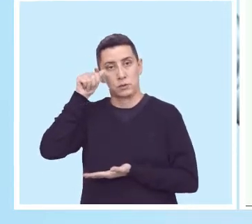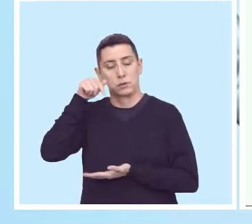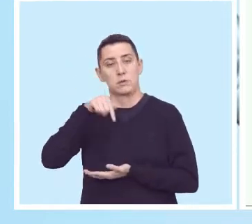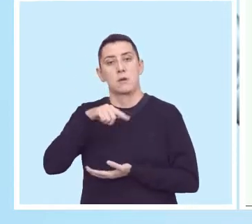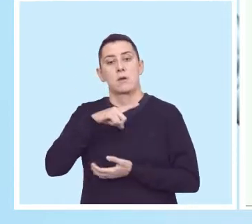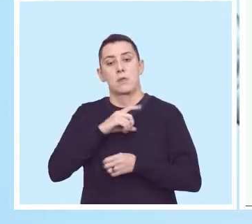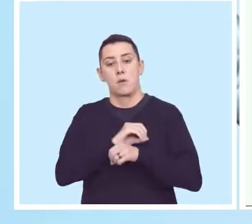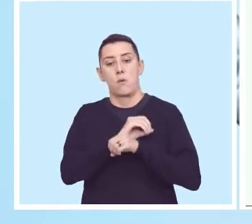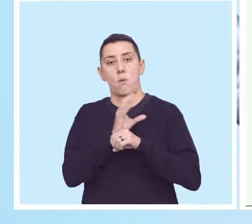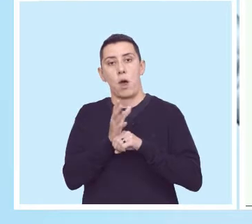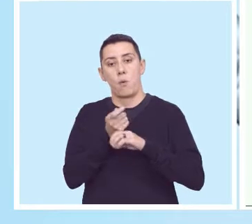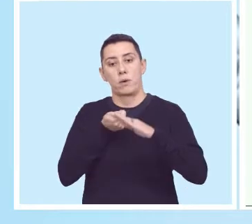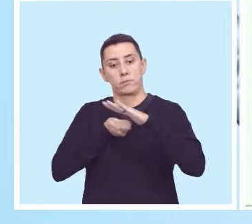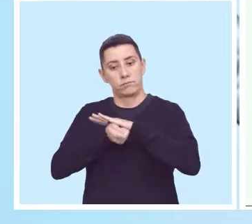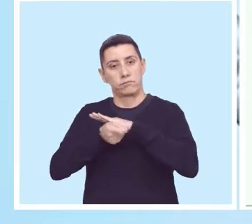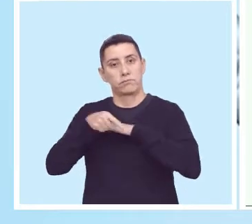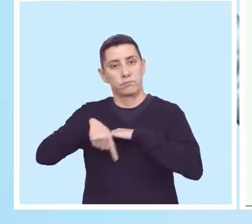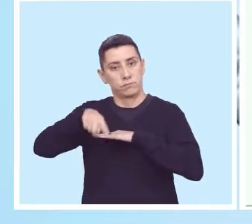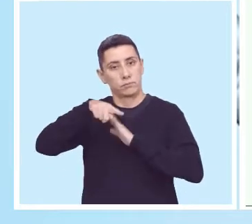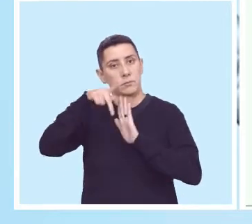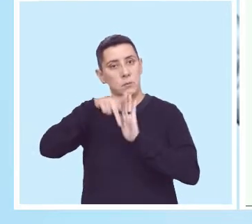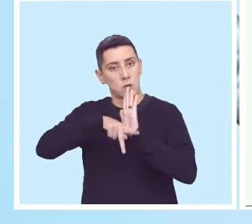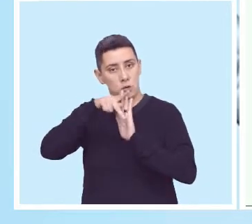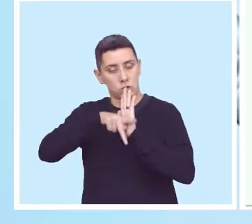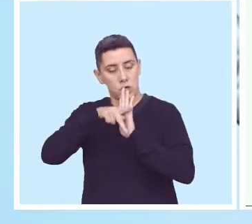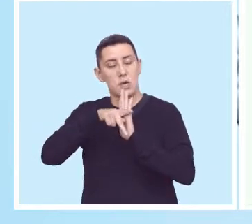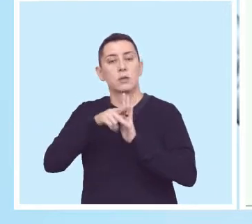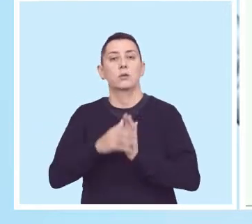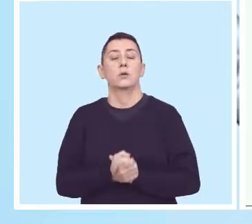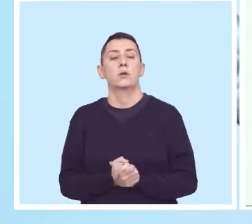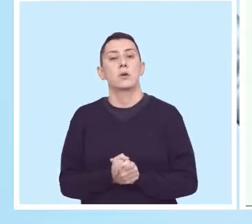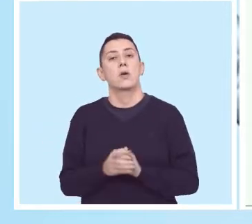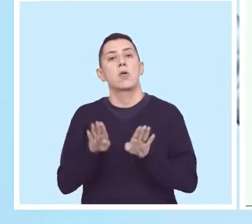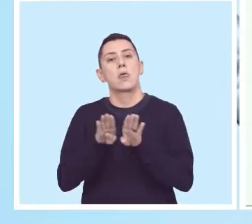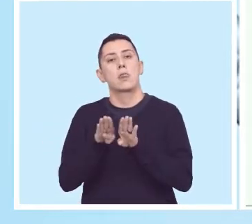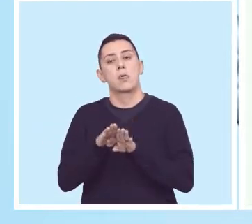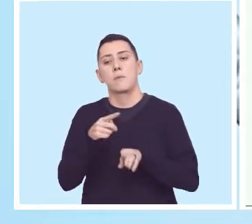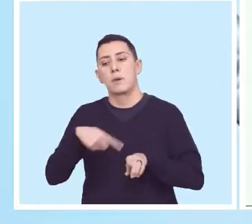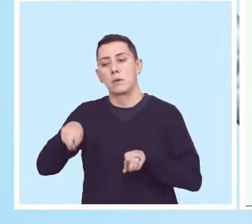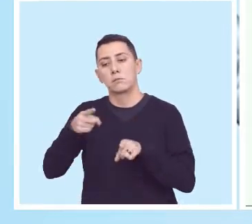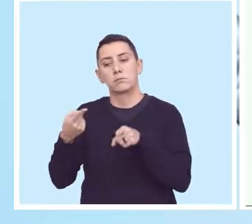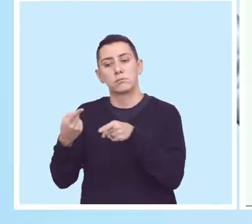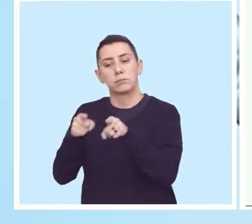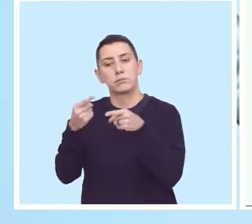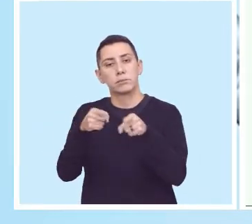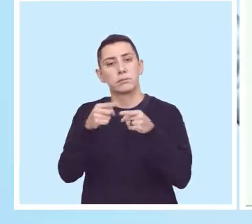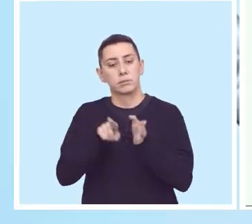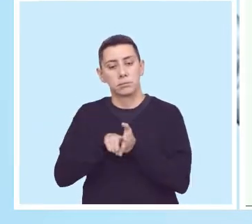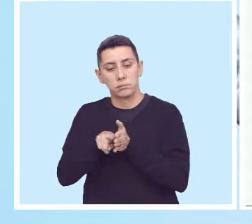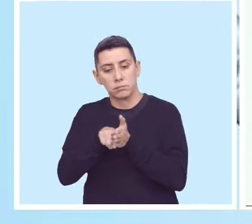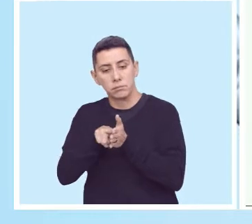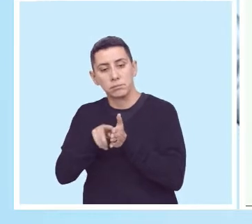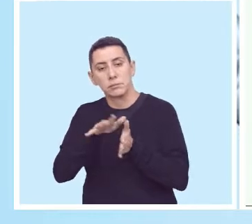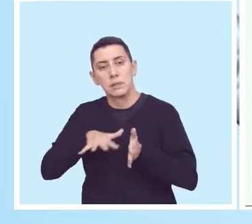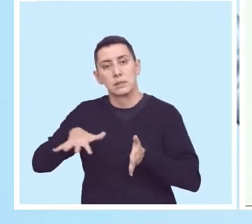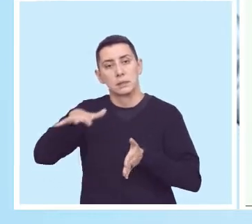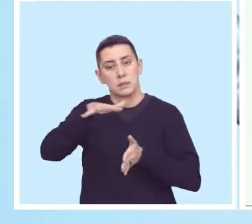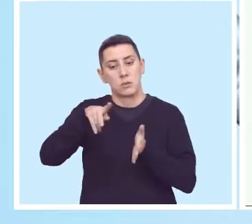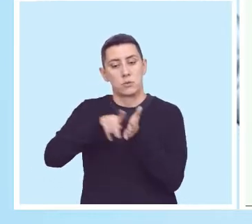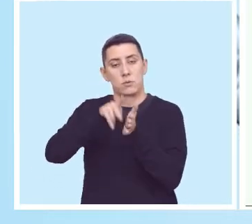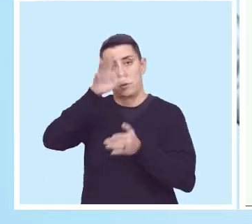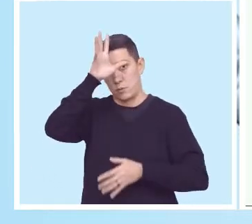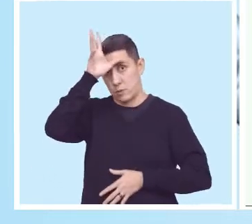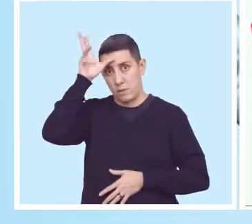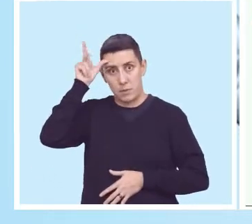encabeçando o projeto, em parceria também com pesquisadores da Universidade Federal do Amazonas e do Instituto Federal